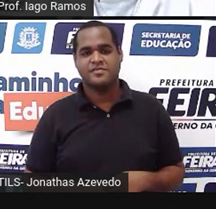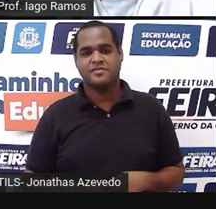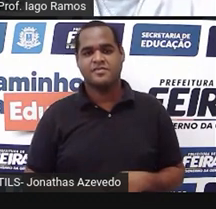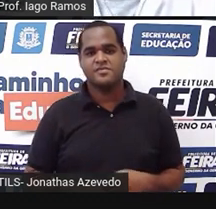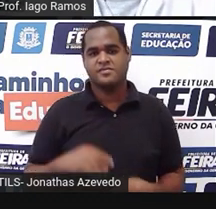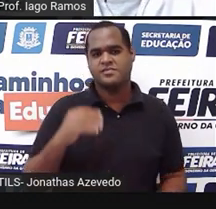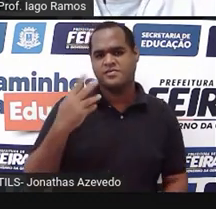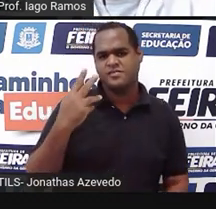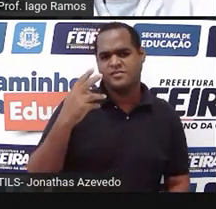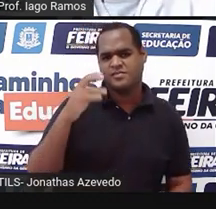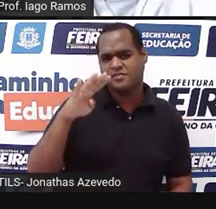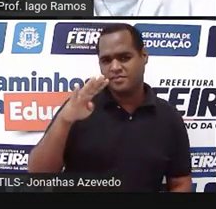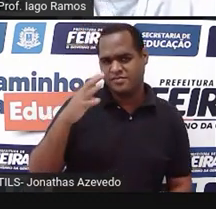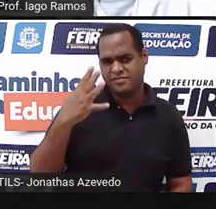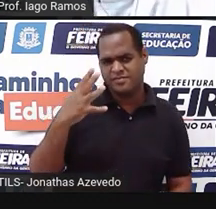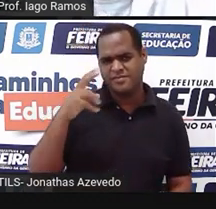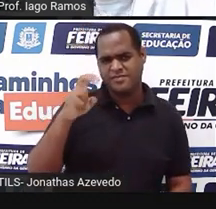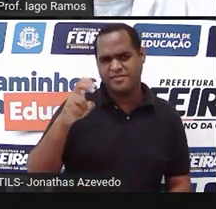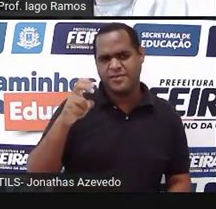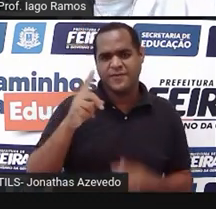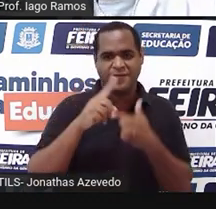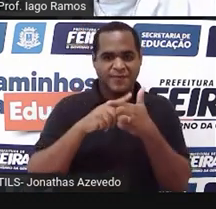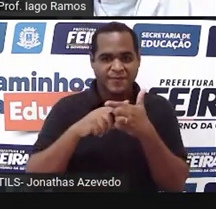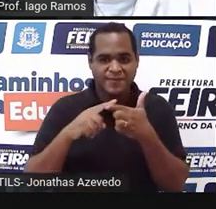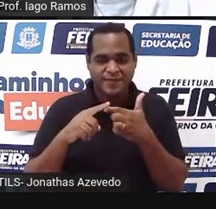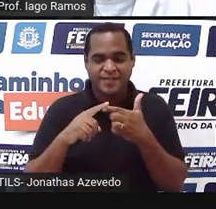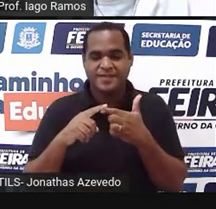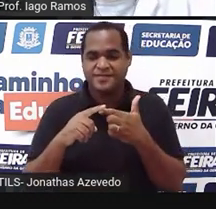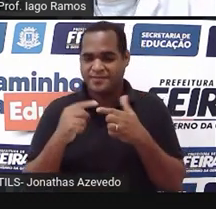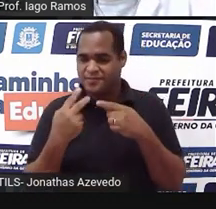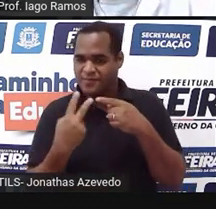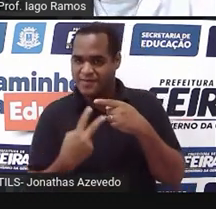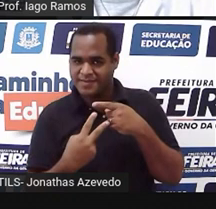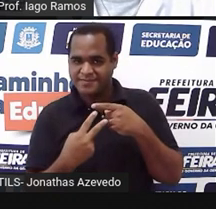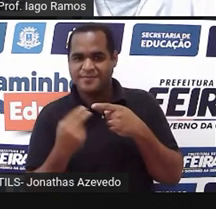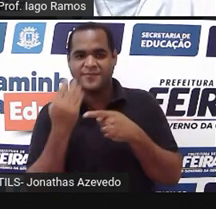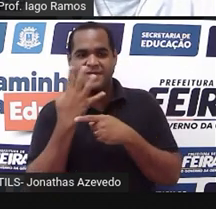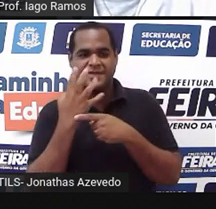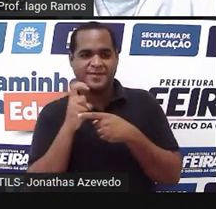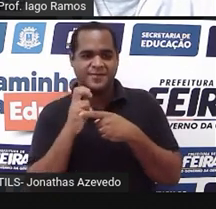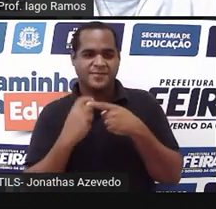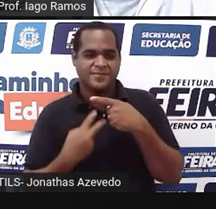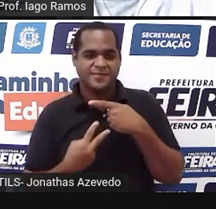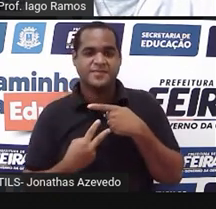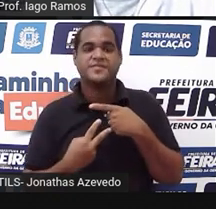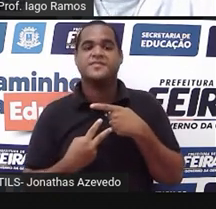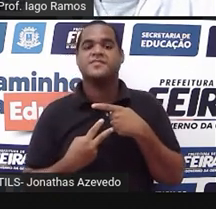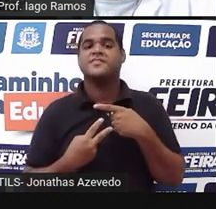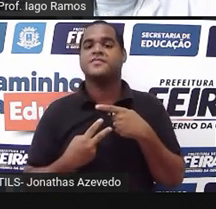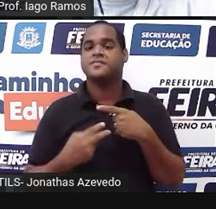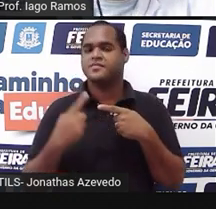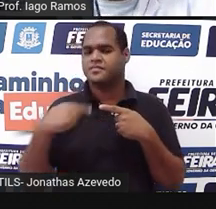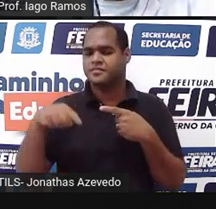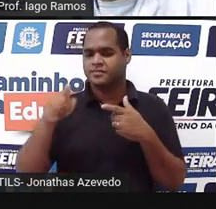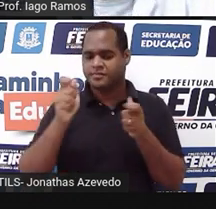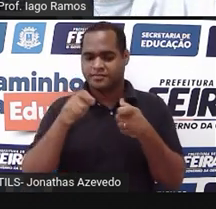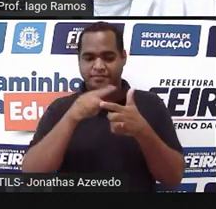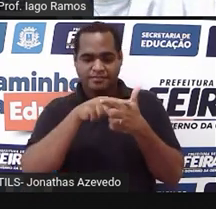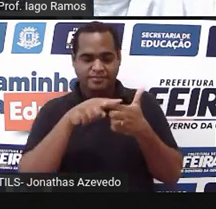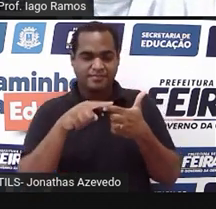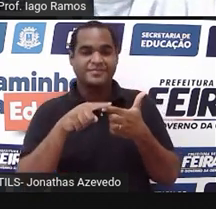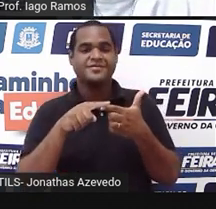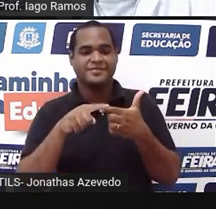45 / 2 eu estou usando na forma de fração tá bom 45 por dois e aí quando a gente divide